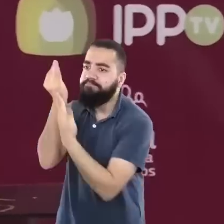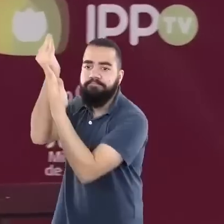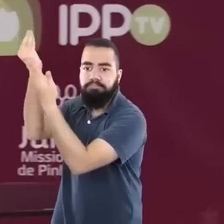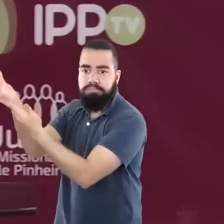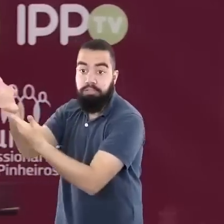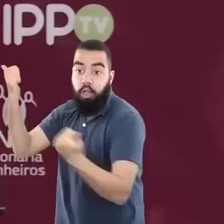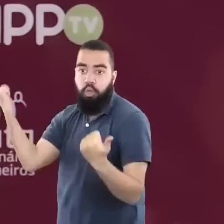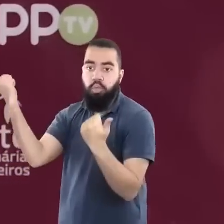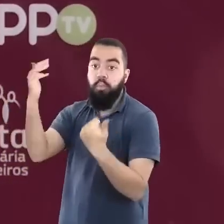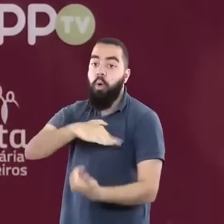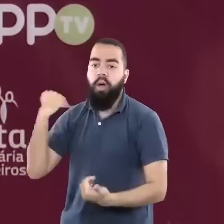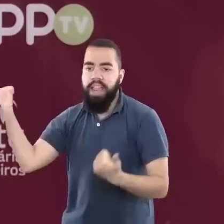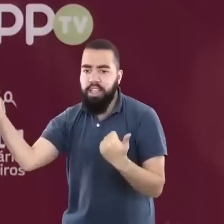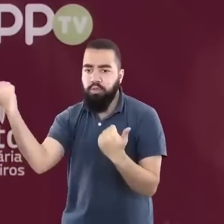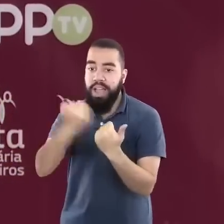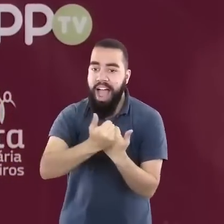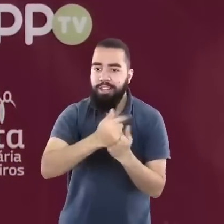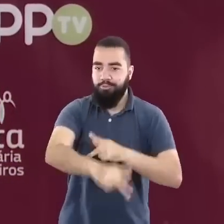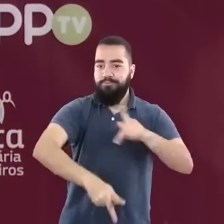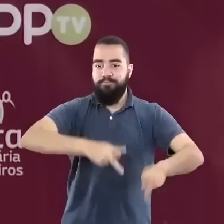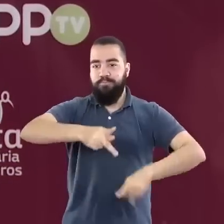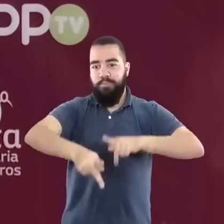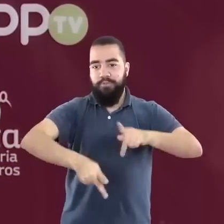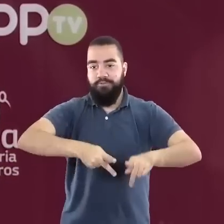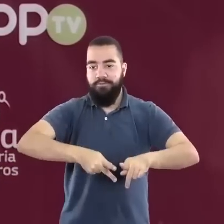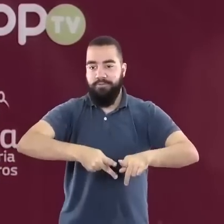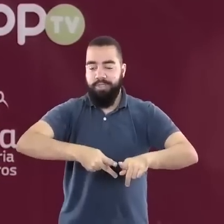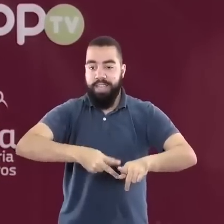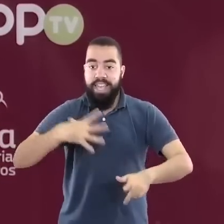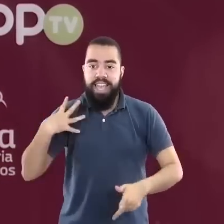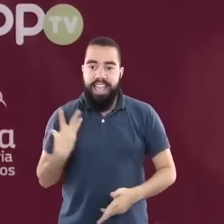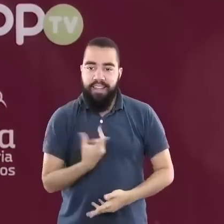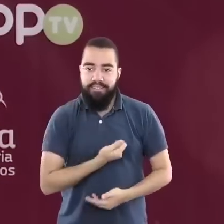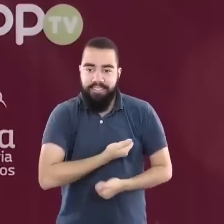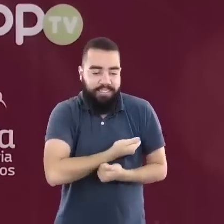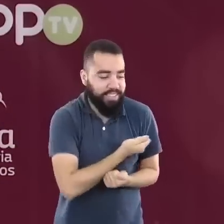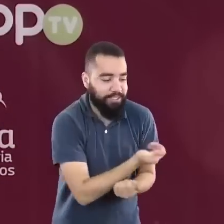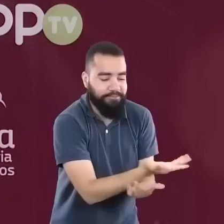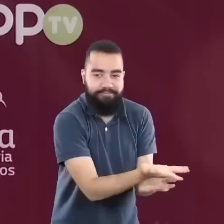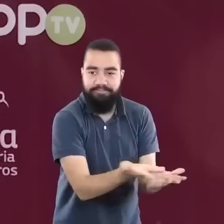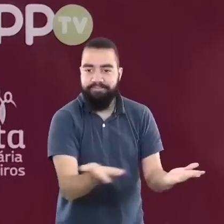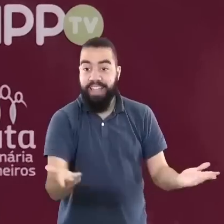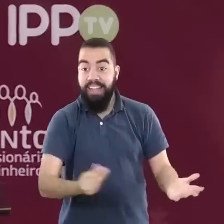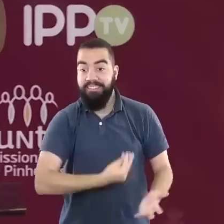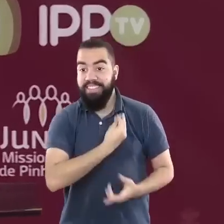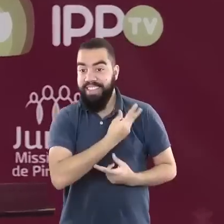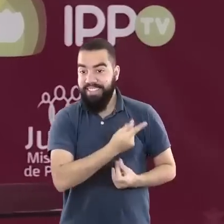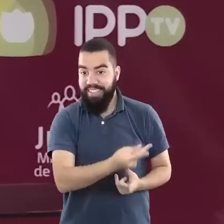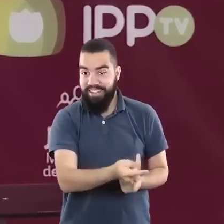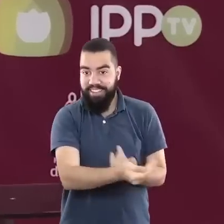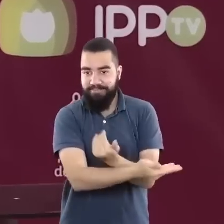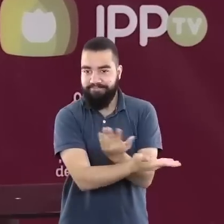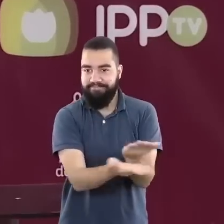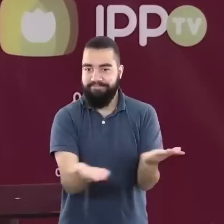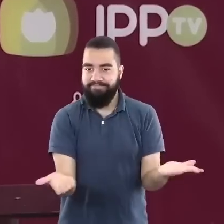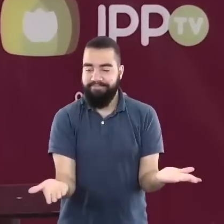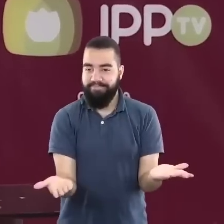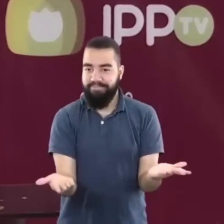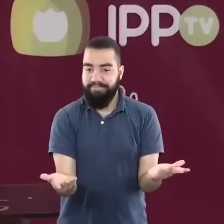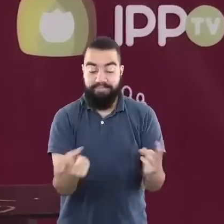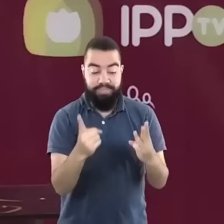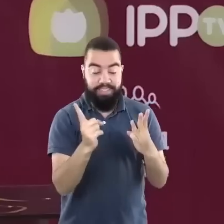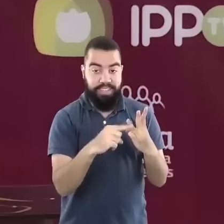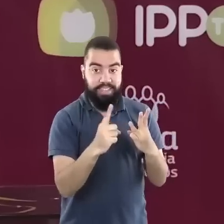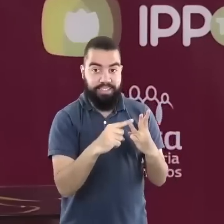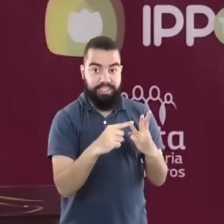seu povo e morrerei em lugar do seu povo para dar o seu povo a vida eterna mas ele reconhecem mais eles dão para ele